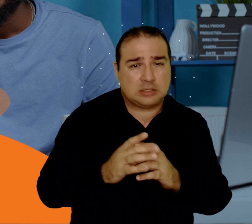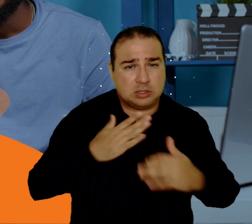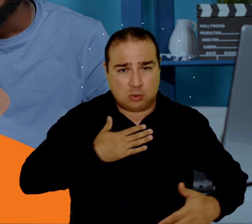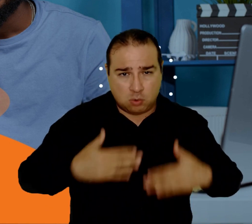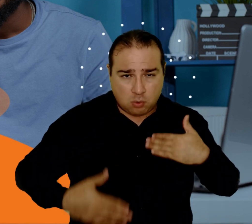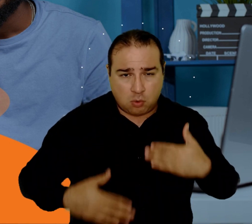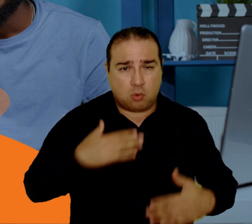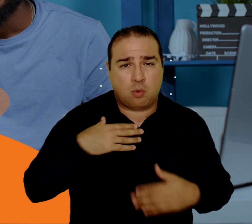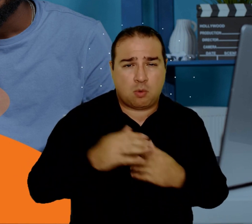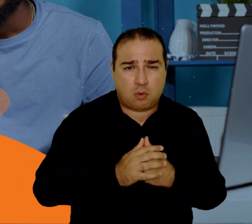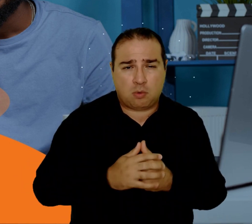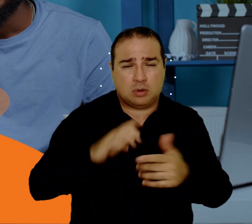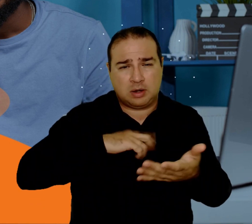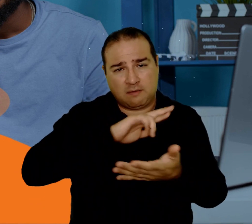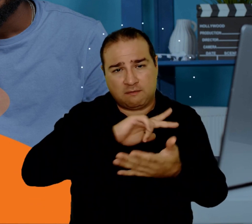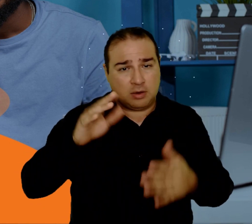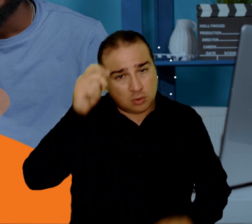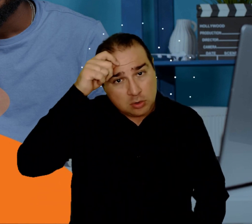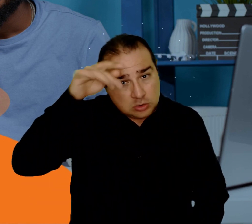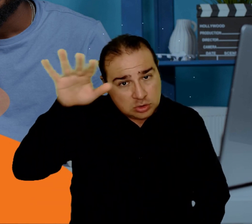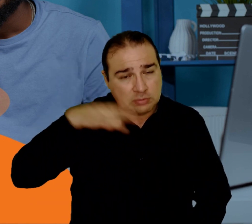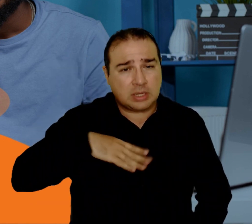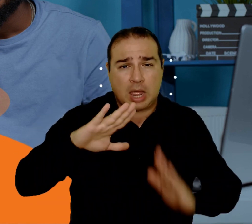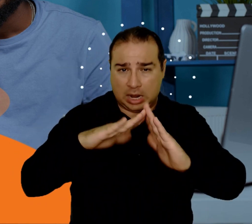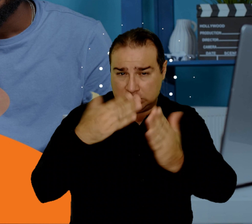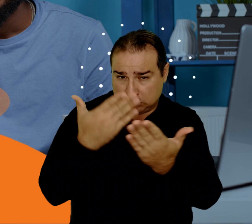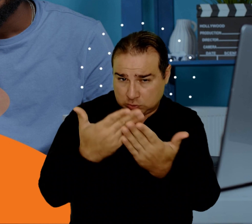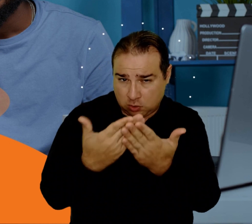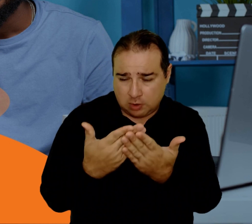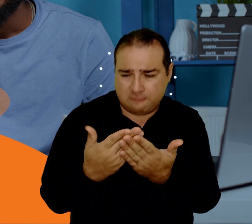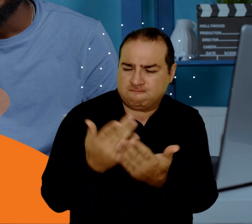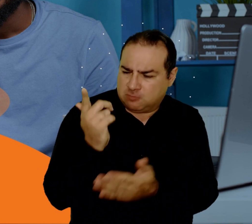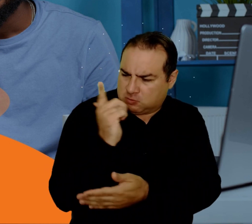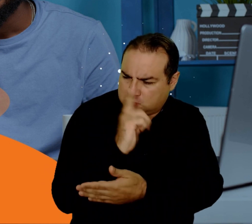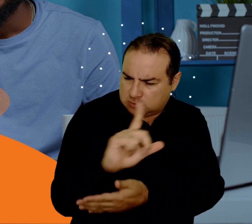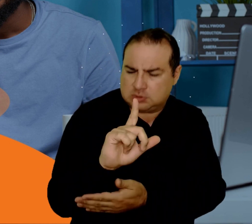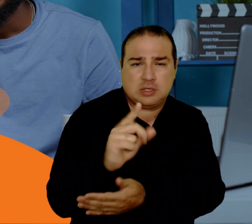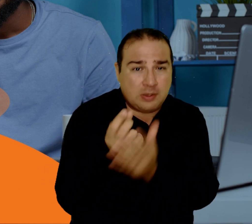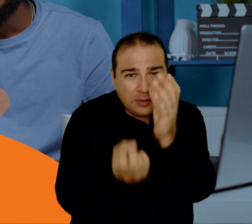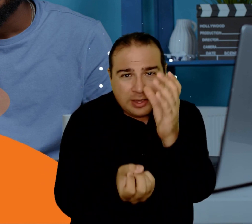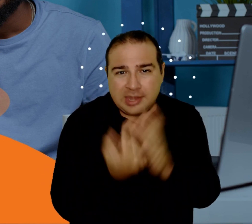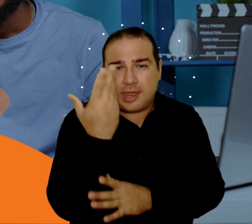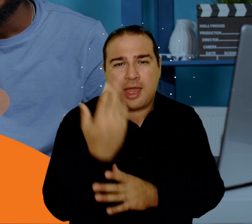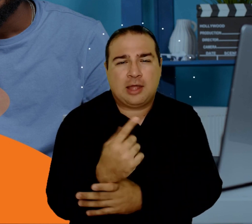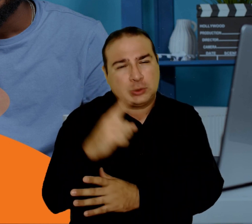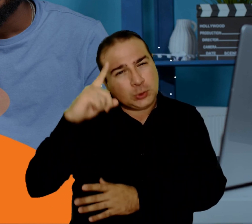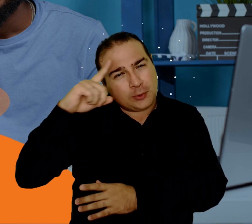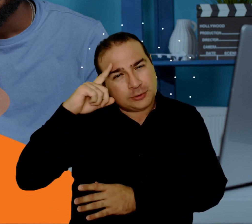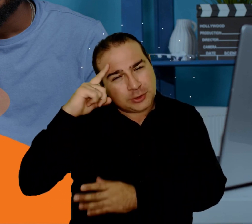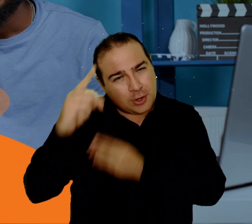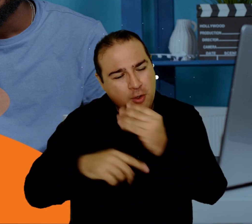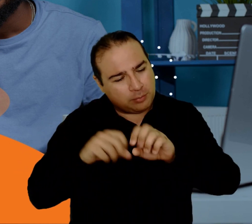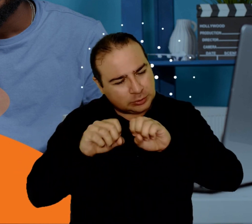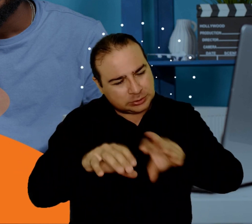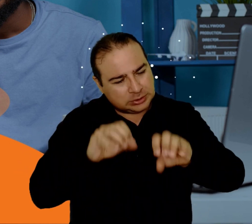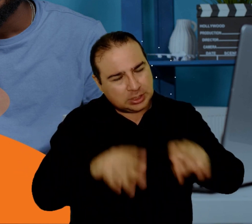física, intelectual, pessoas com transtorno do espectro do autismo. E a escola conseguiu criar essa rotina